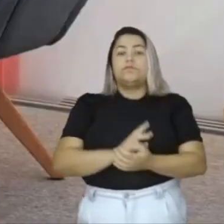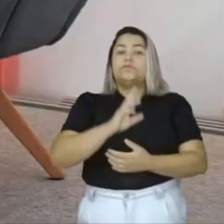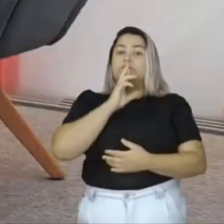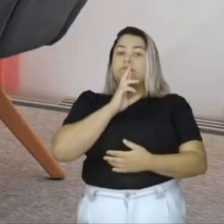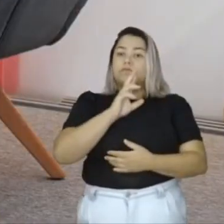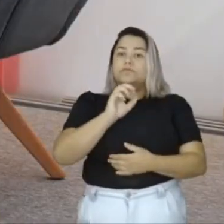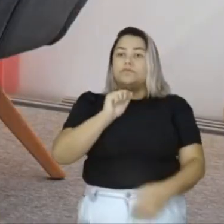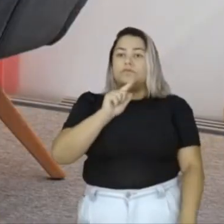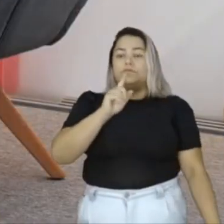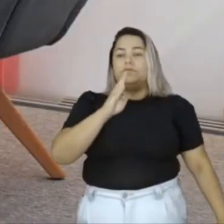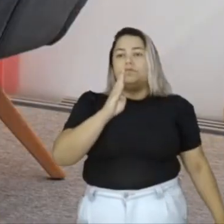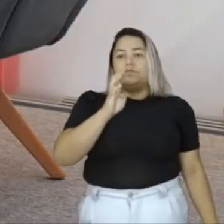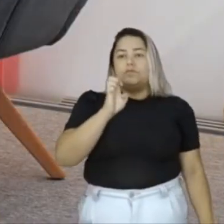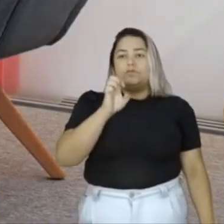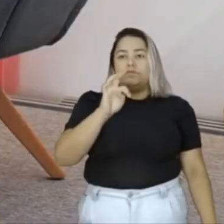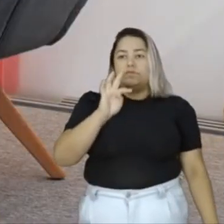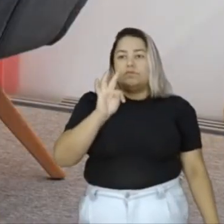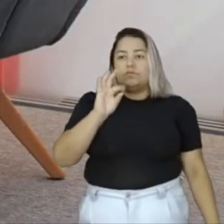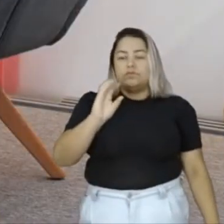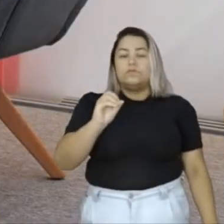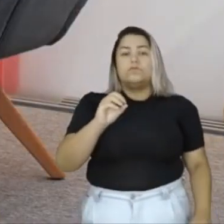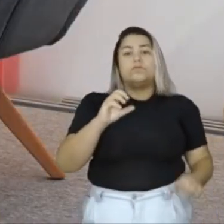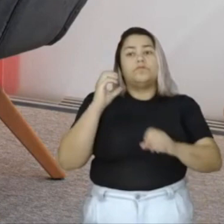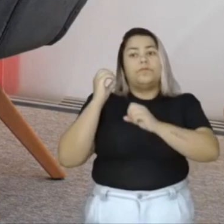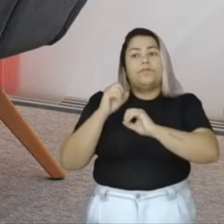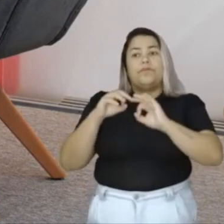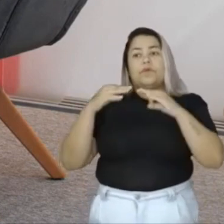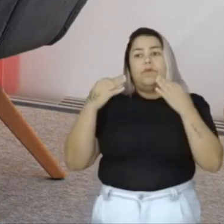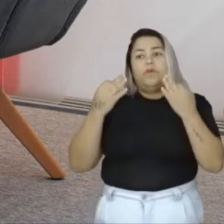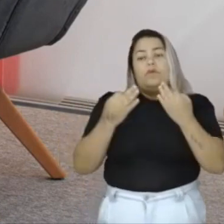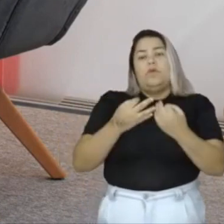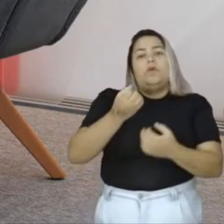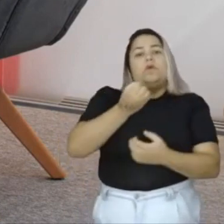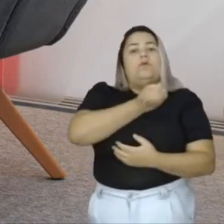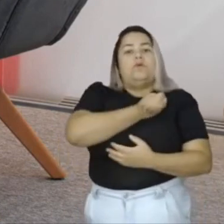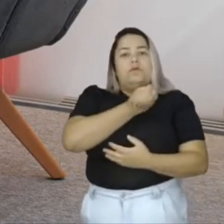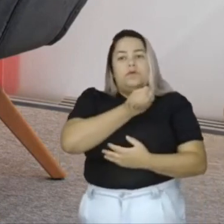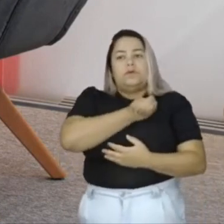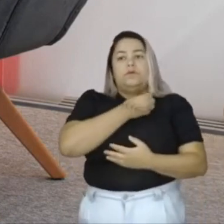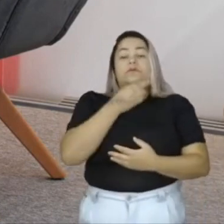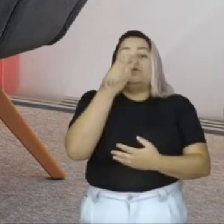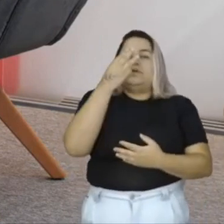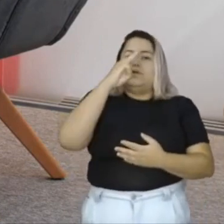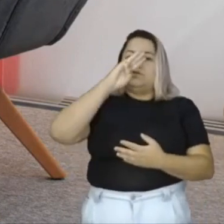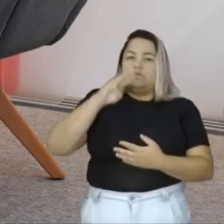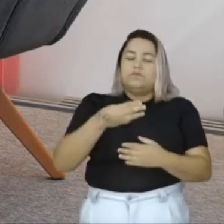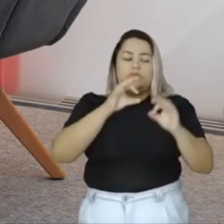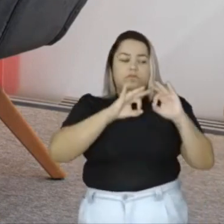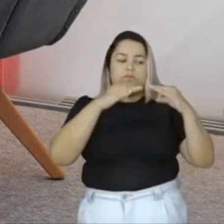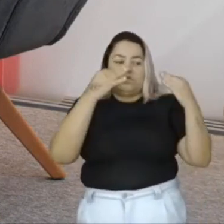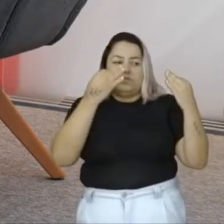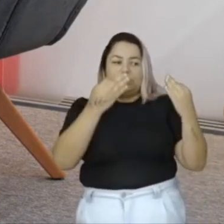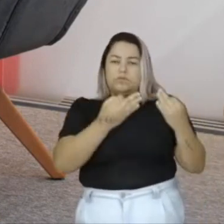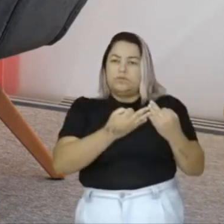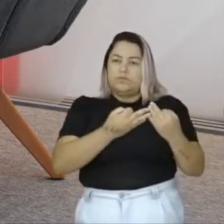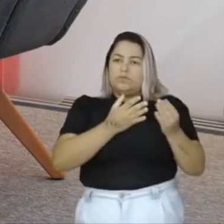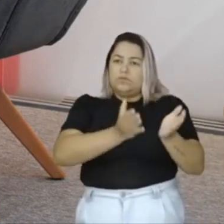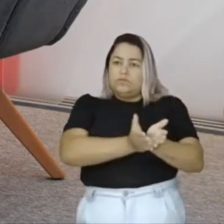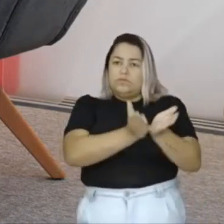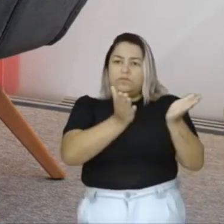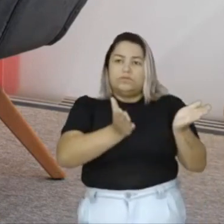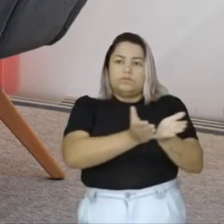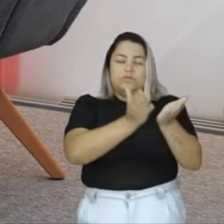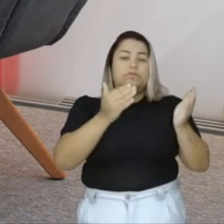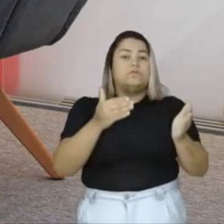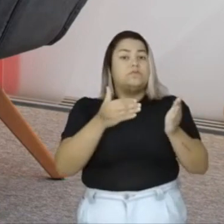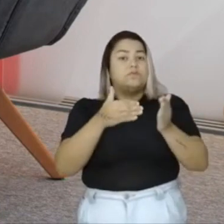o Alberto Quironi. E o Bolsa Família, gente, queria deixar esse número aqui também, já tirou 3 milhões de famílias da pobreza nos